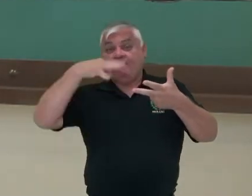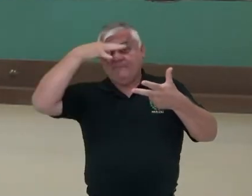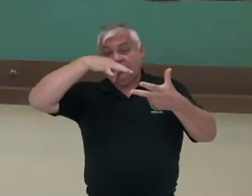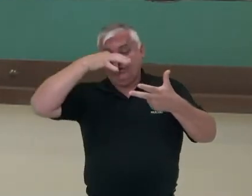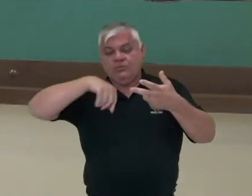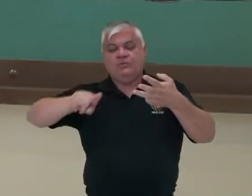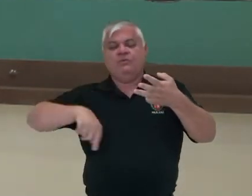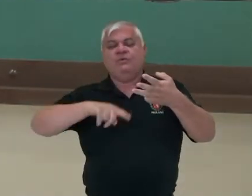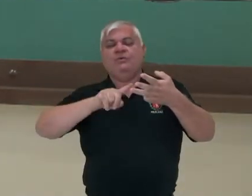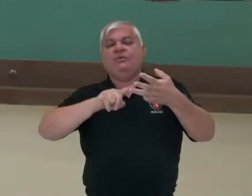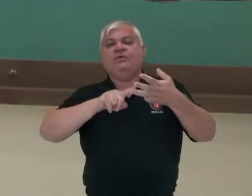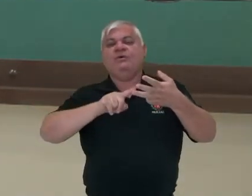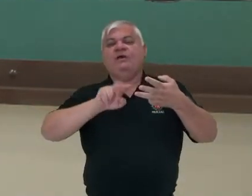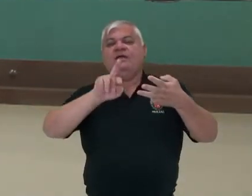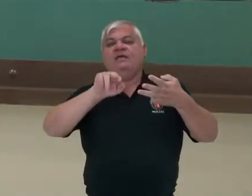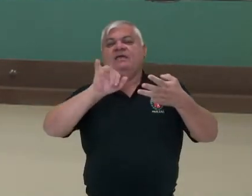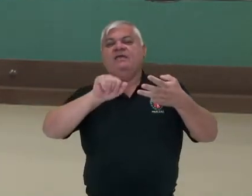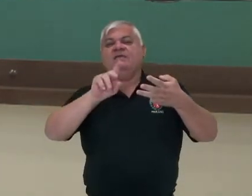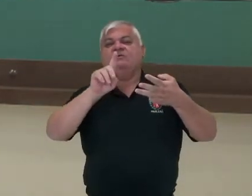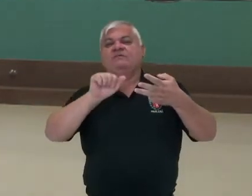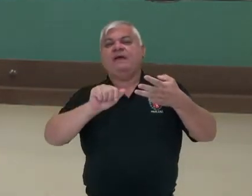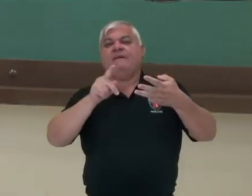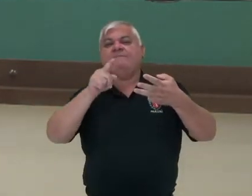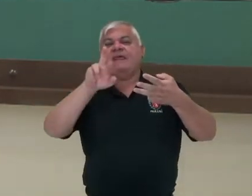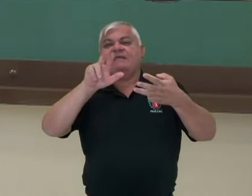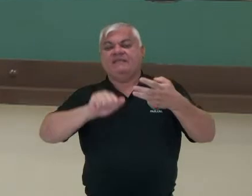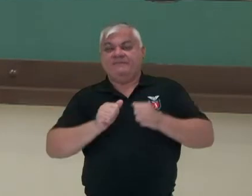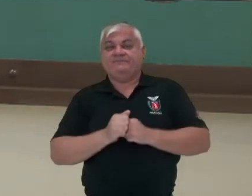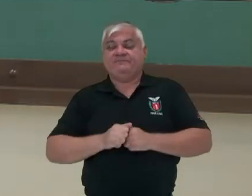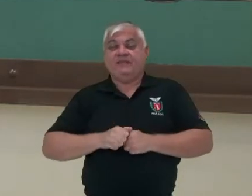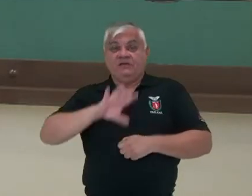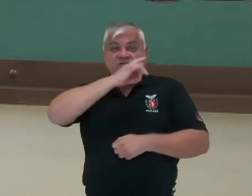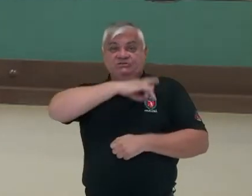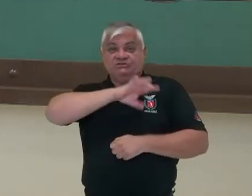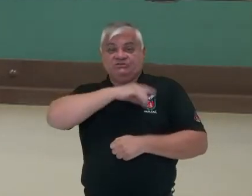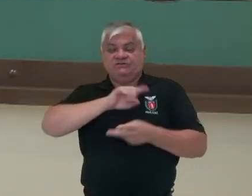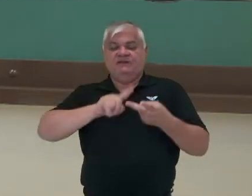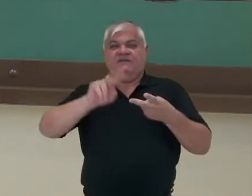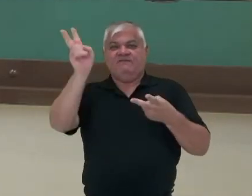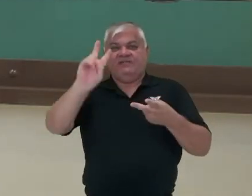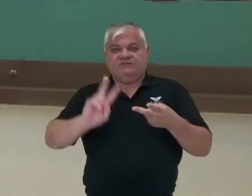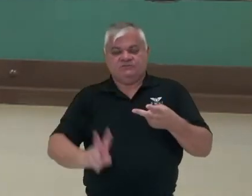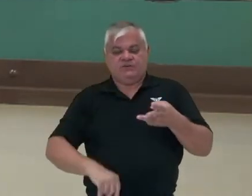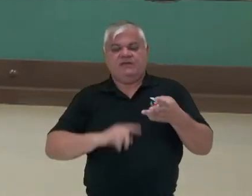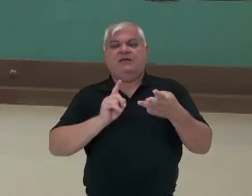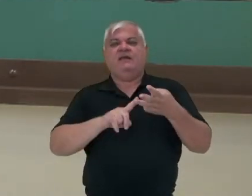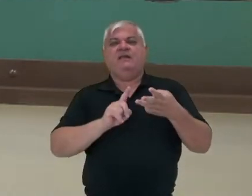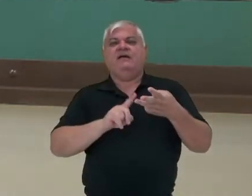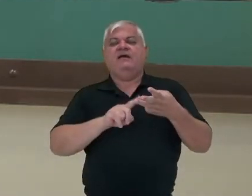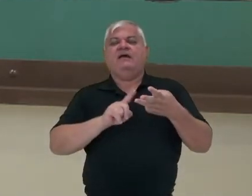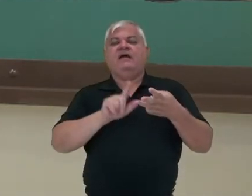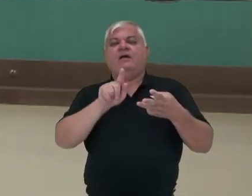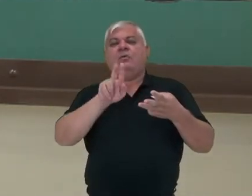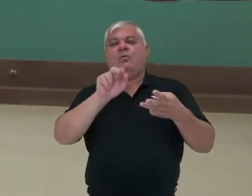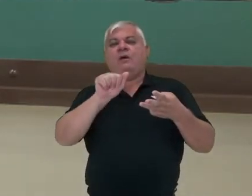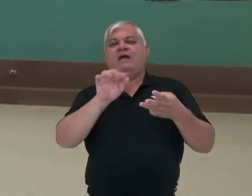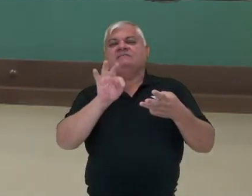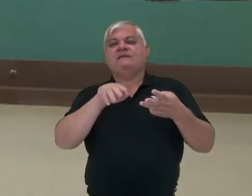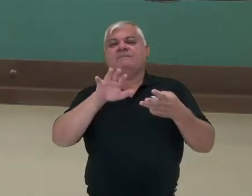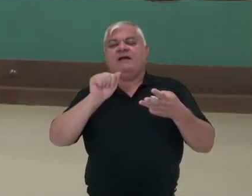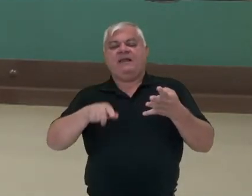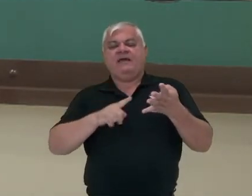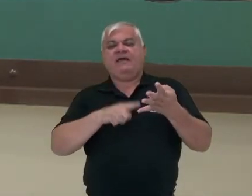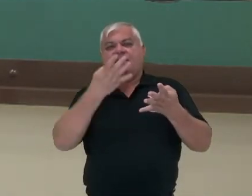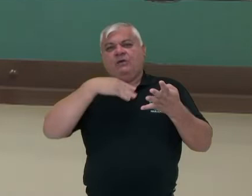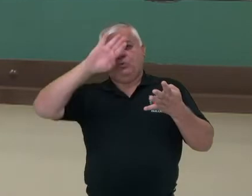da Prata. Capitania Geral do Chile, Capitania Geral da Venezuela, Capitania Geral da Guatemala, Capitania Geral de